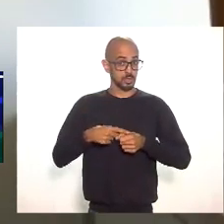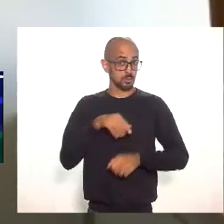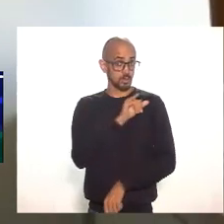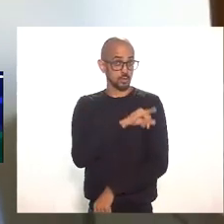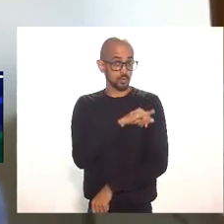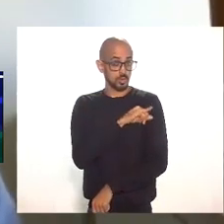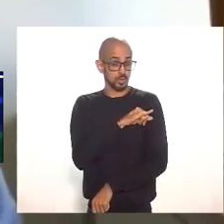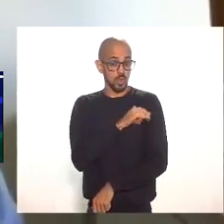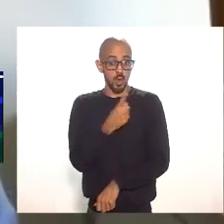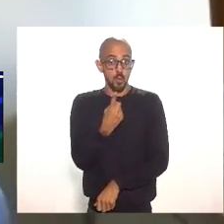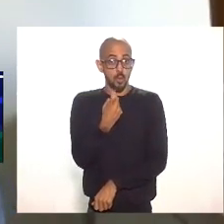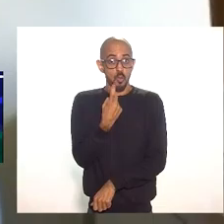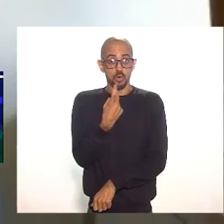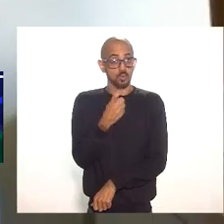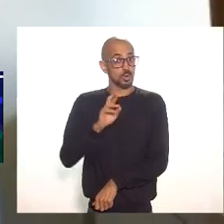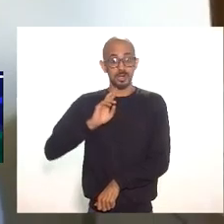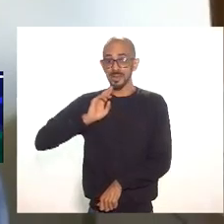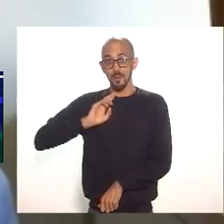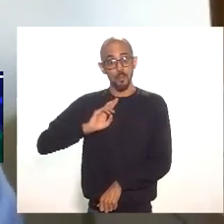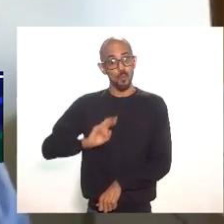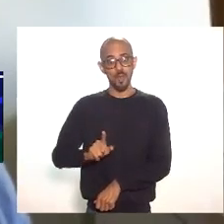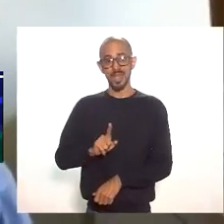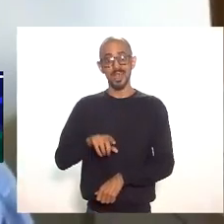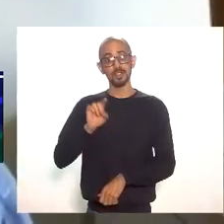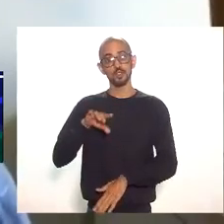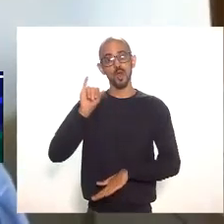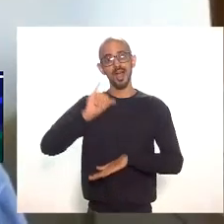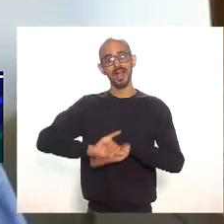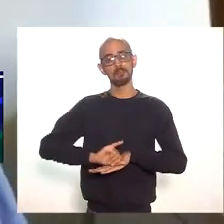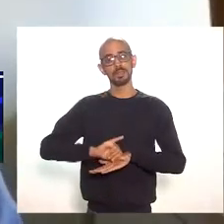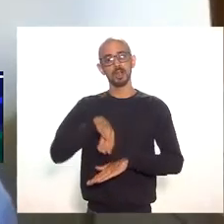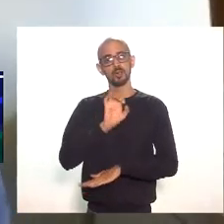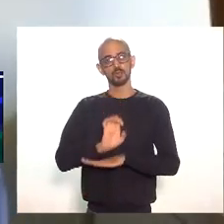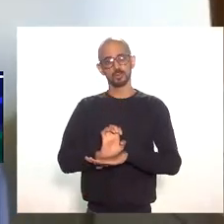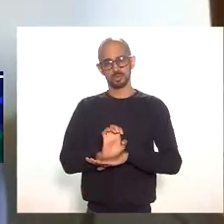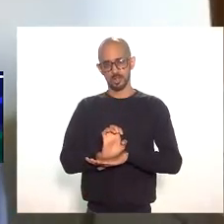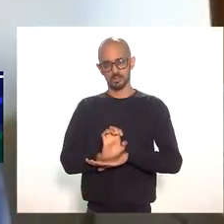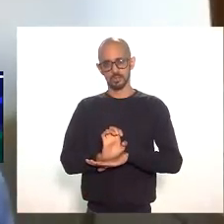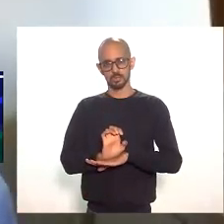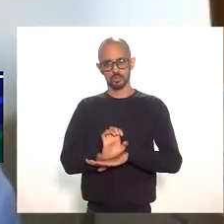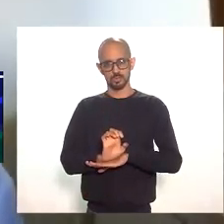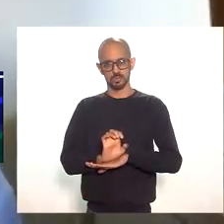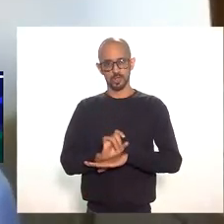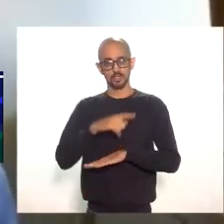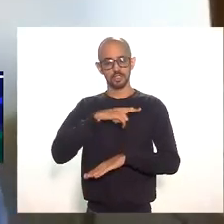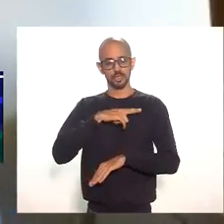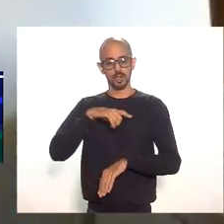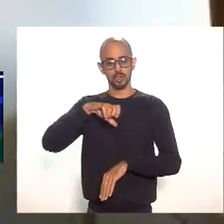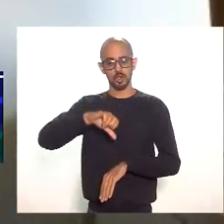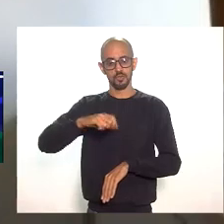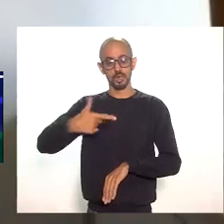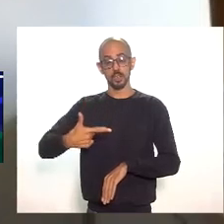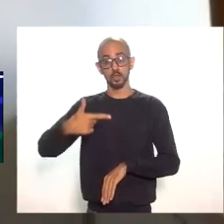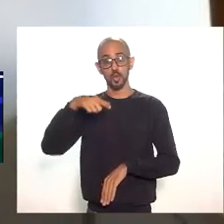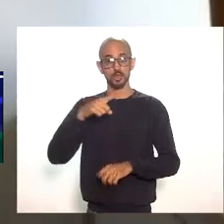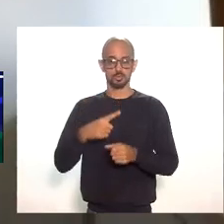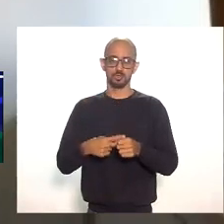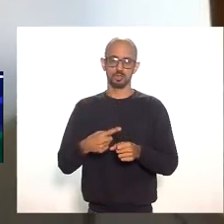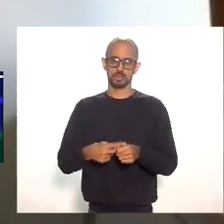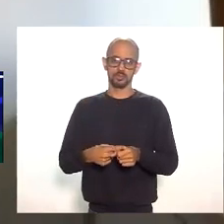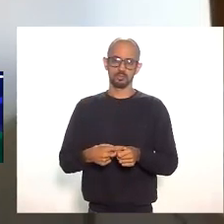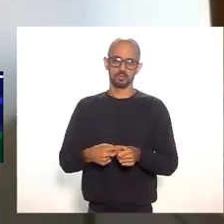nosso estado, e não é. Ele é só a capital do estado. Nós temos 92 municípios. A Câmara